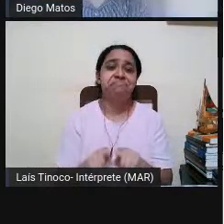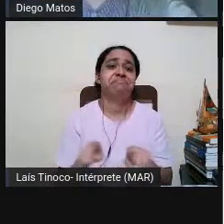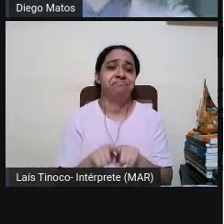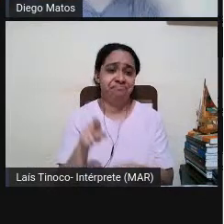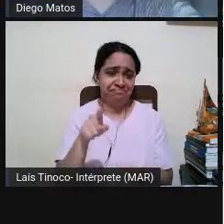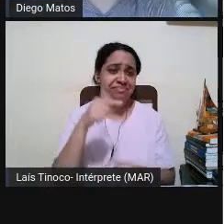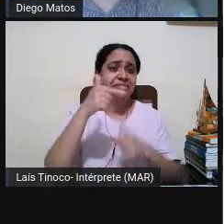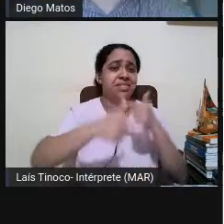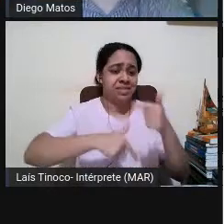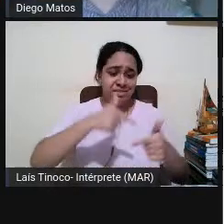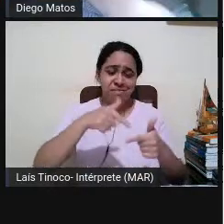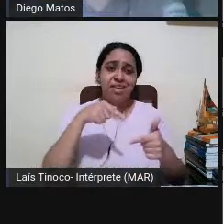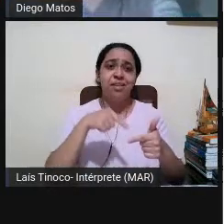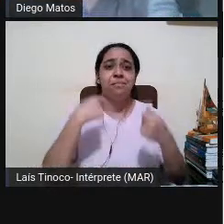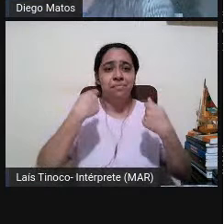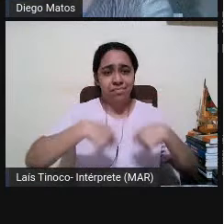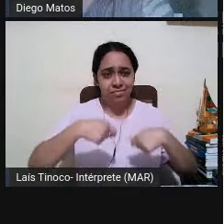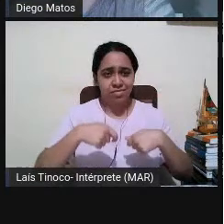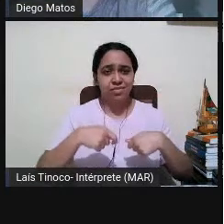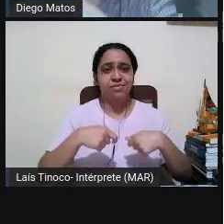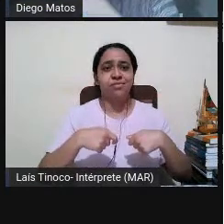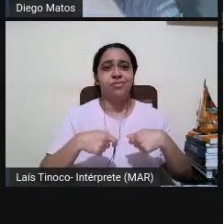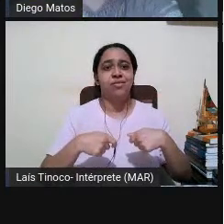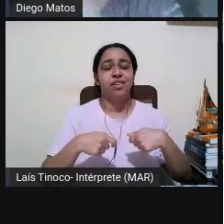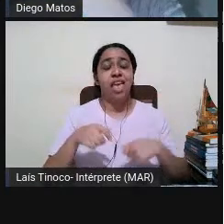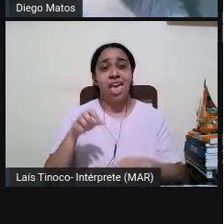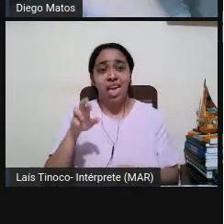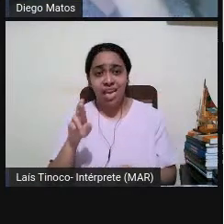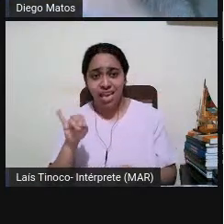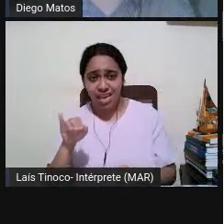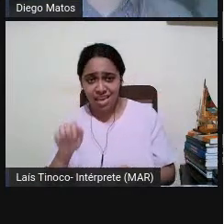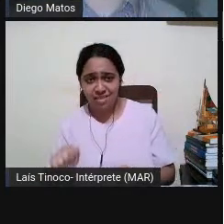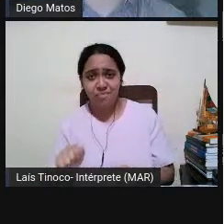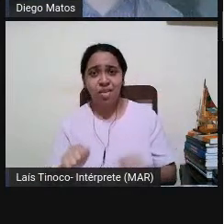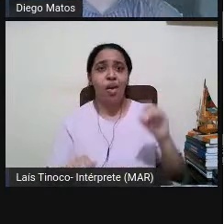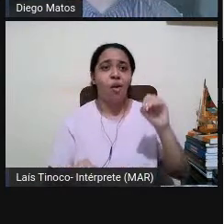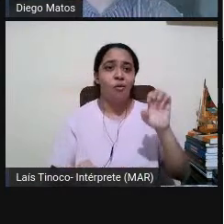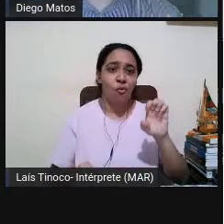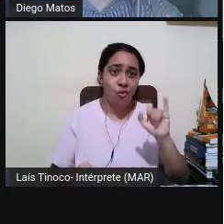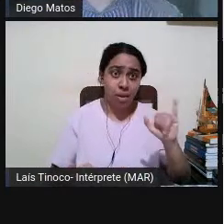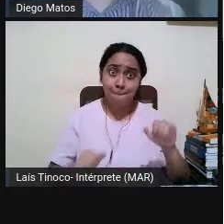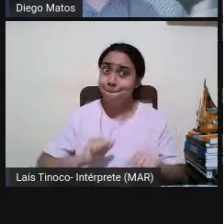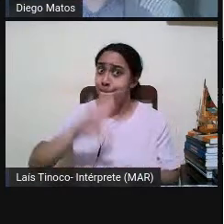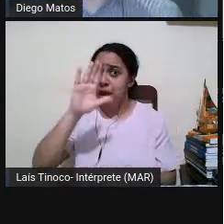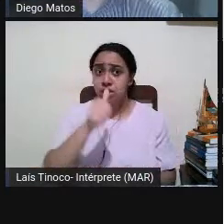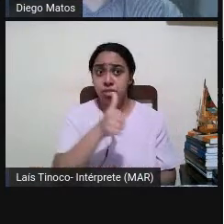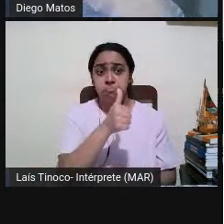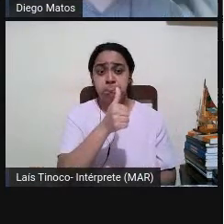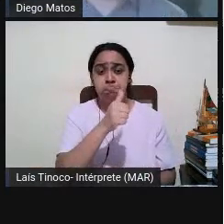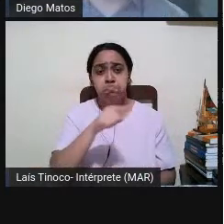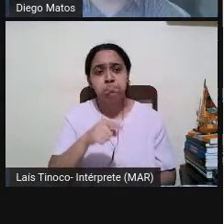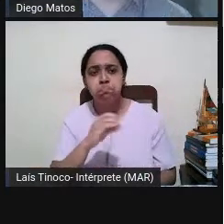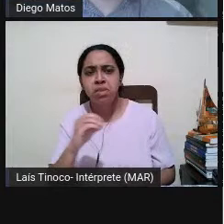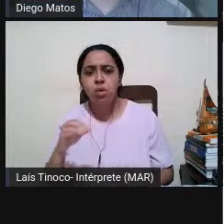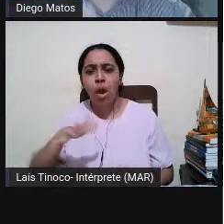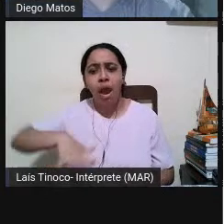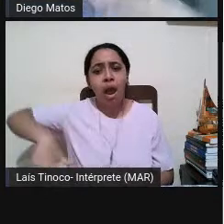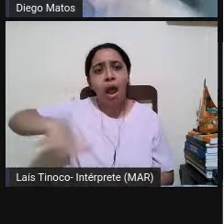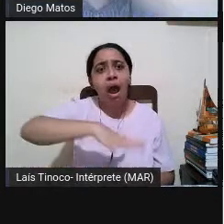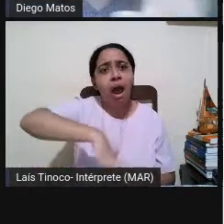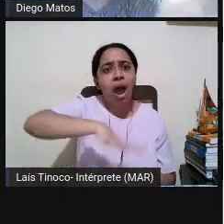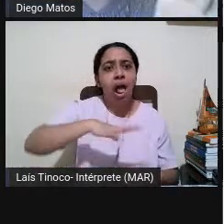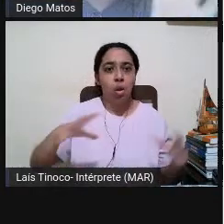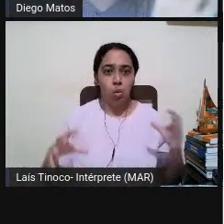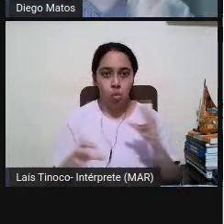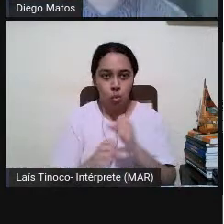que precisam de um a rima Principalmente quando elas têm mais de mil hectares de área total Diário de projecto